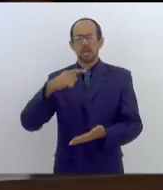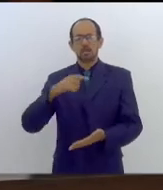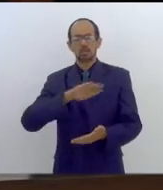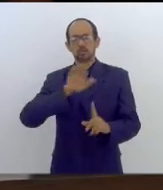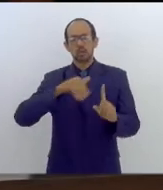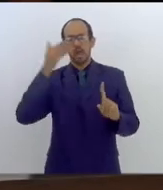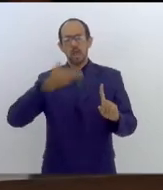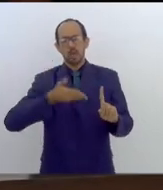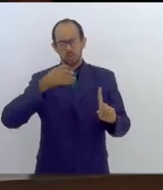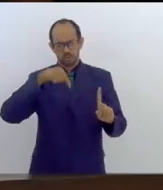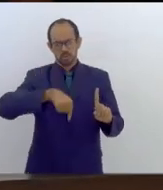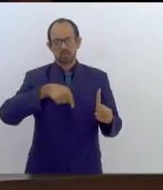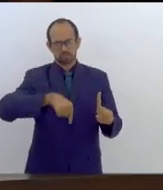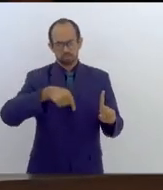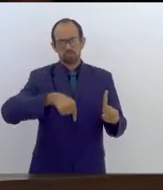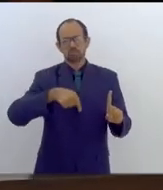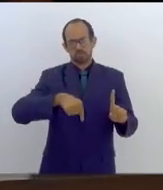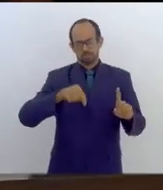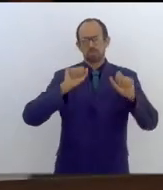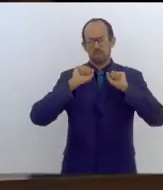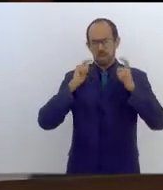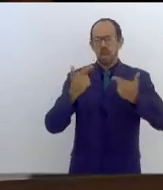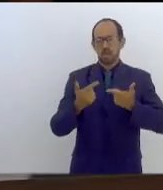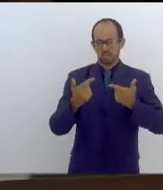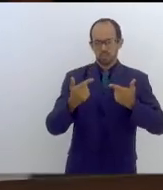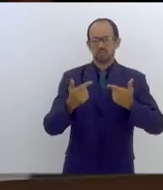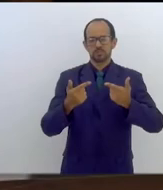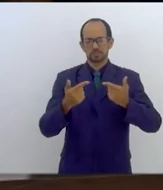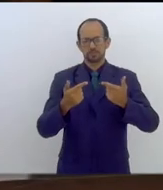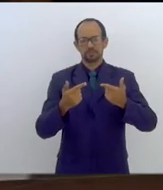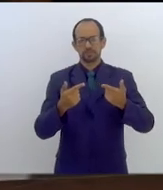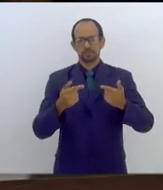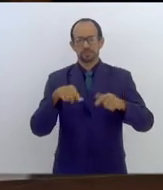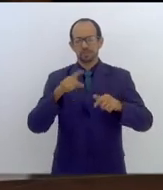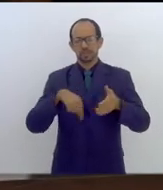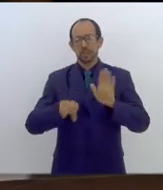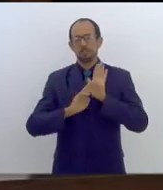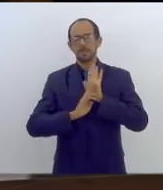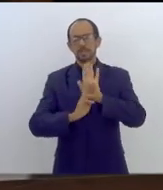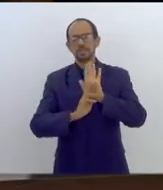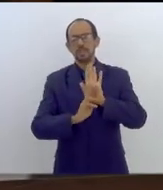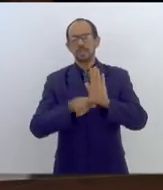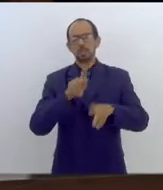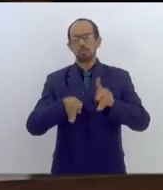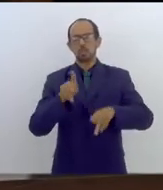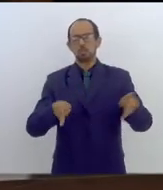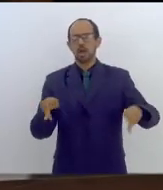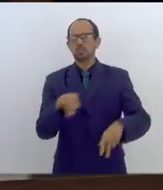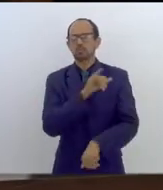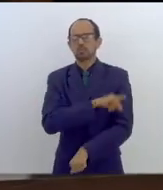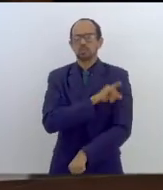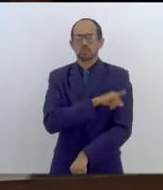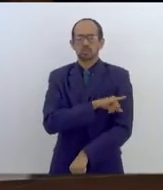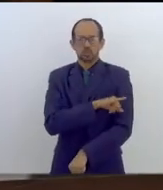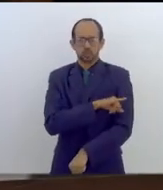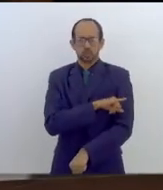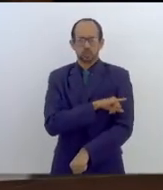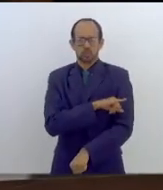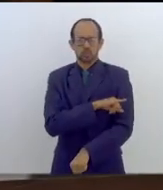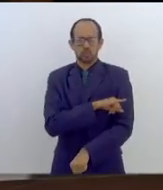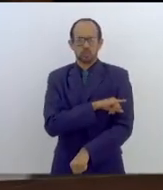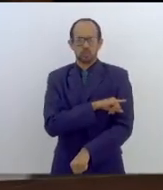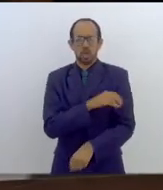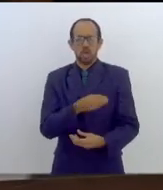reconhecidas né por essa casa que representa o povo Fluminense Qual a outorga do